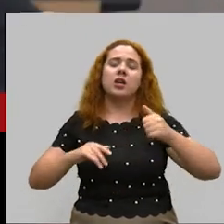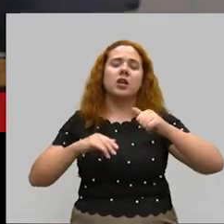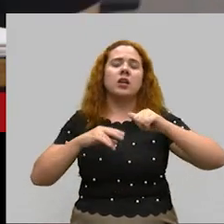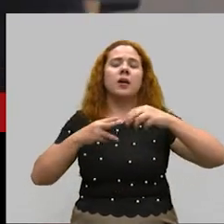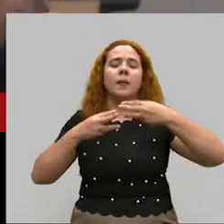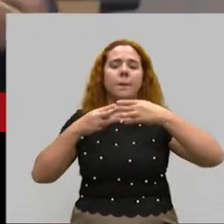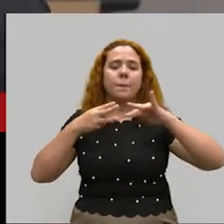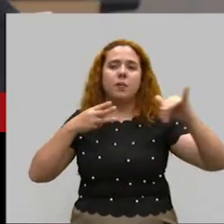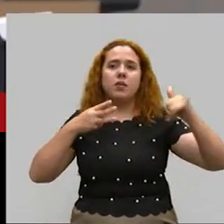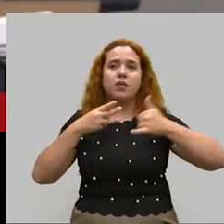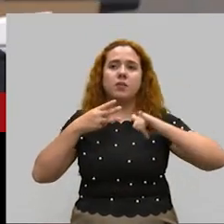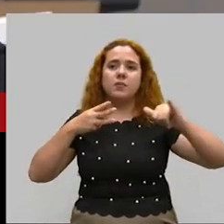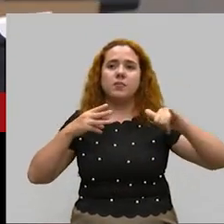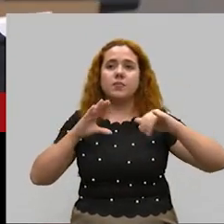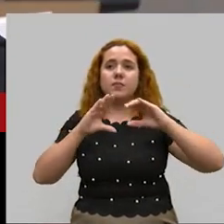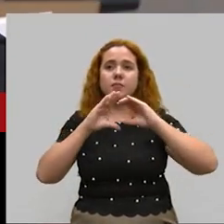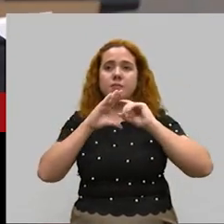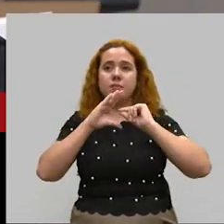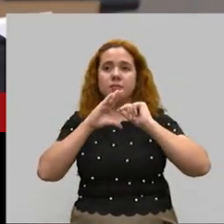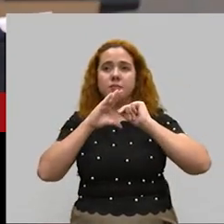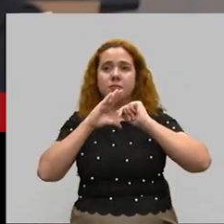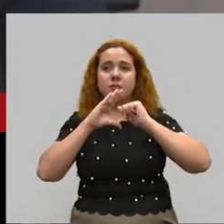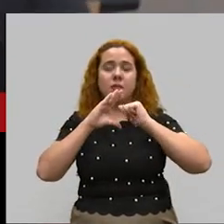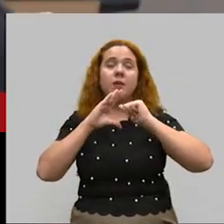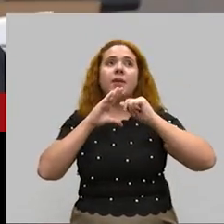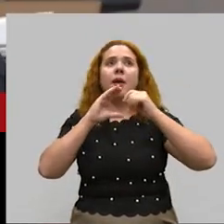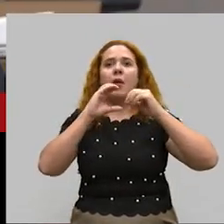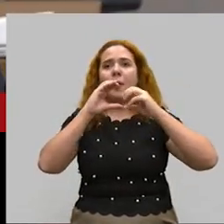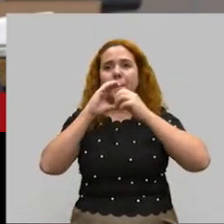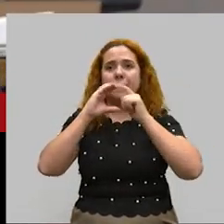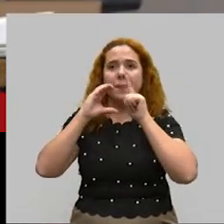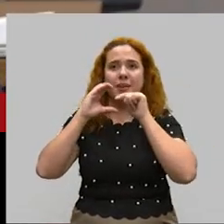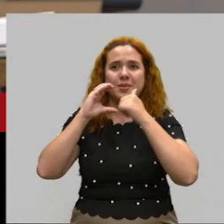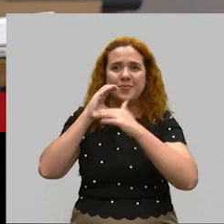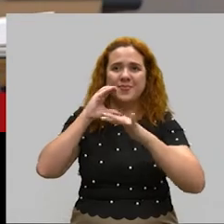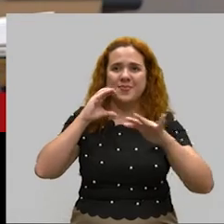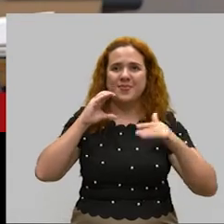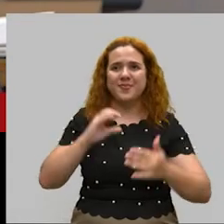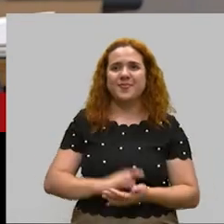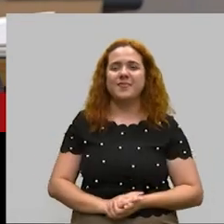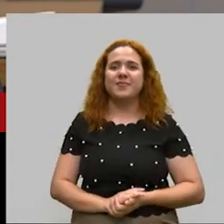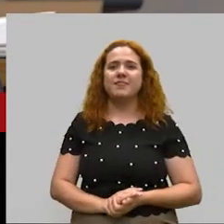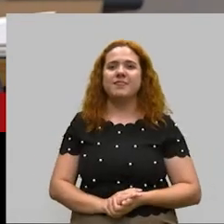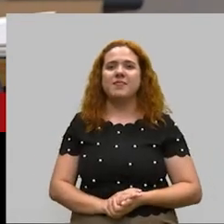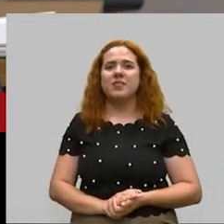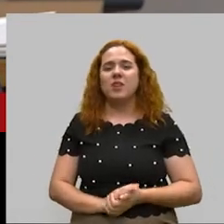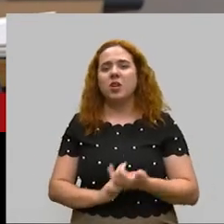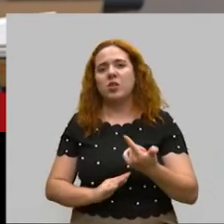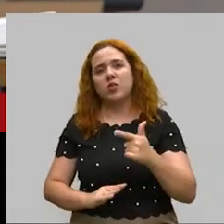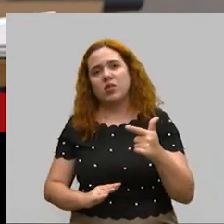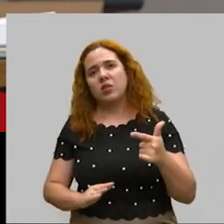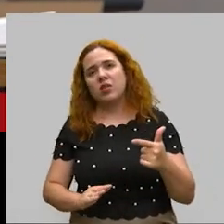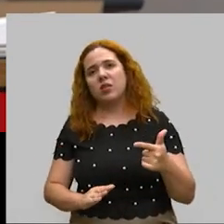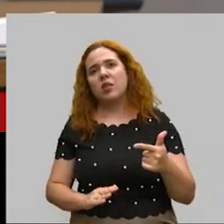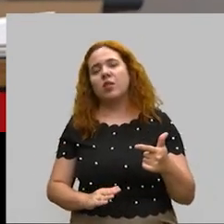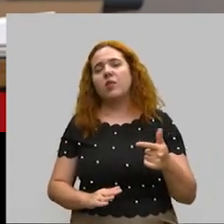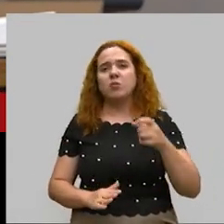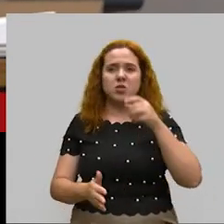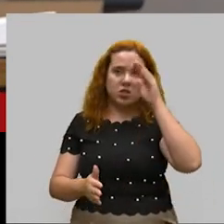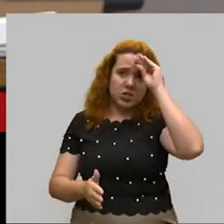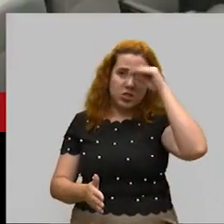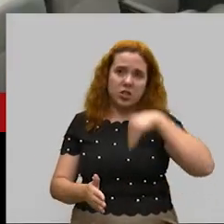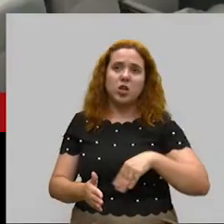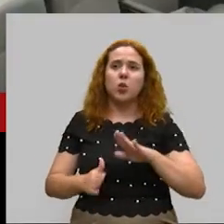COPASA dessa privatização que ele sugere e não vamos arredar o pé enquanto a gente não tiver a nossa